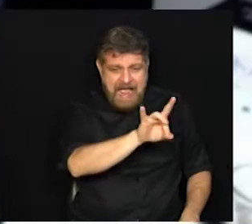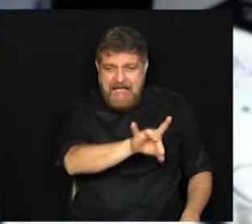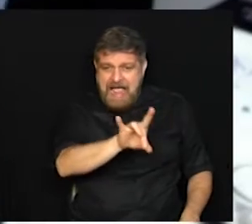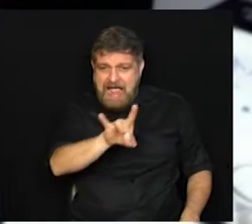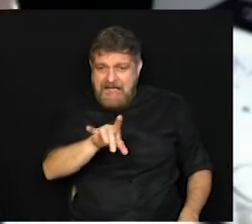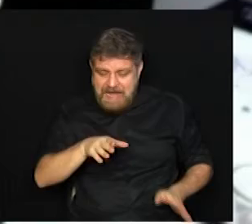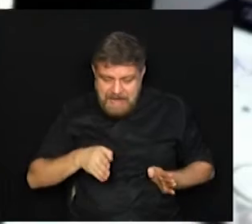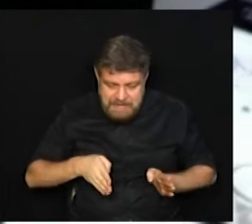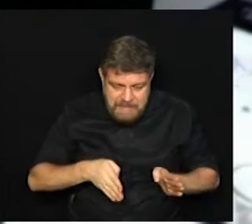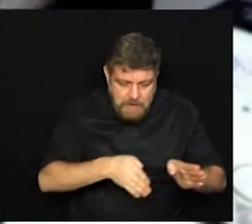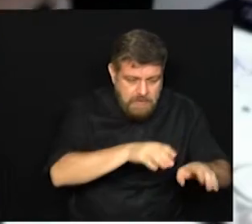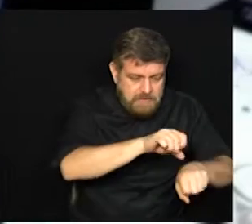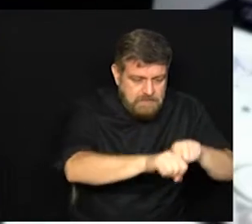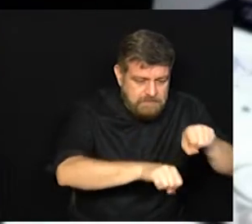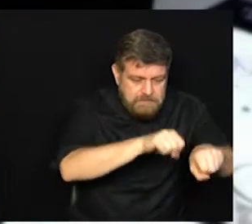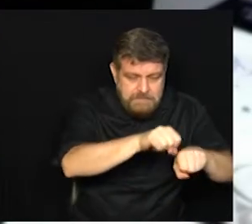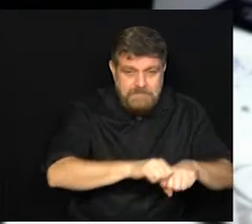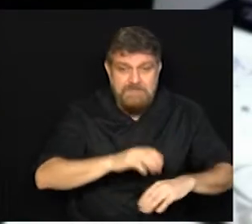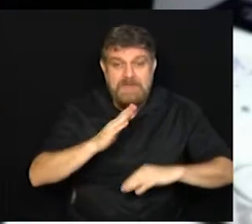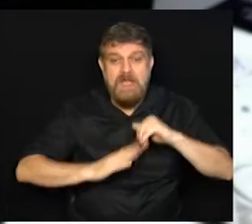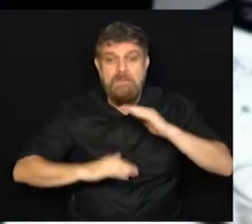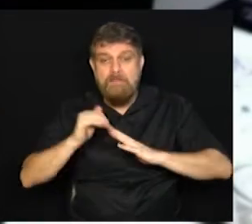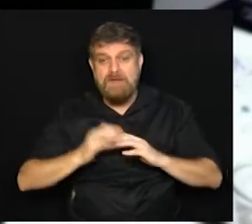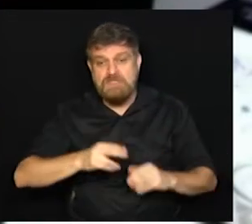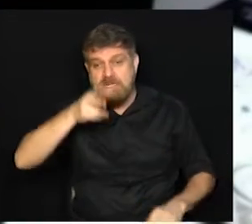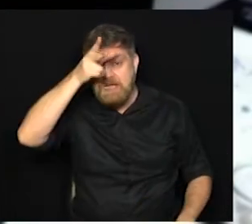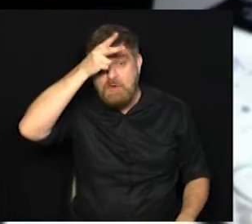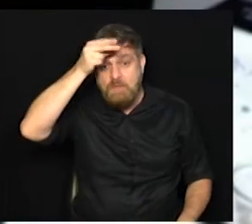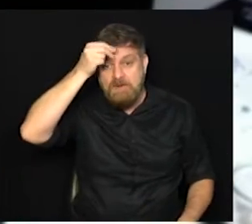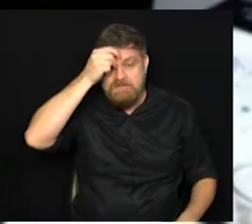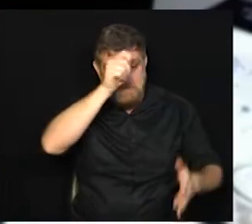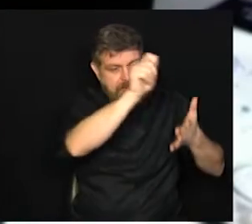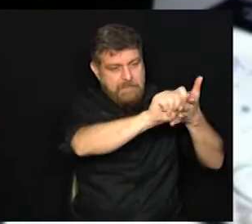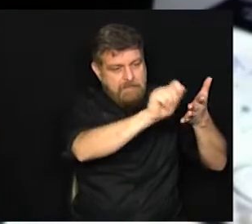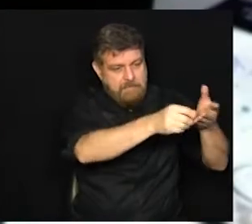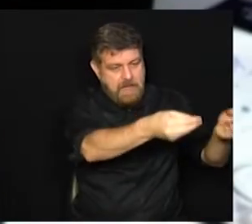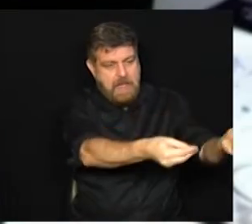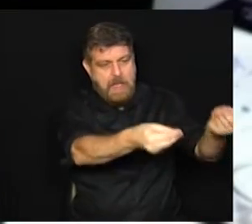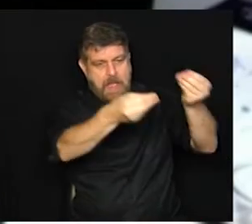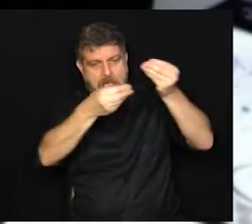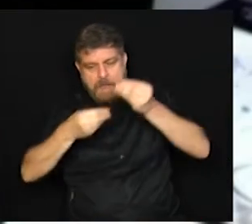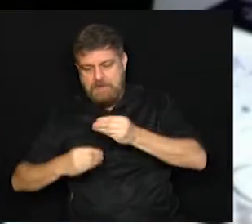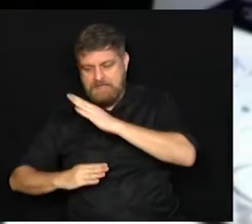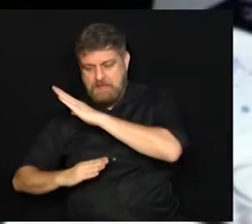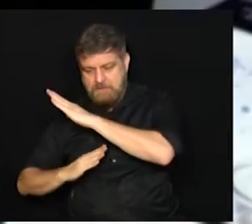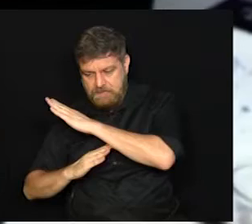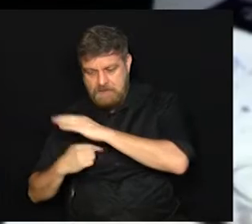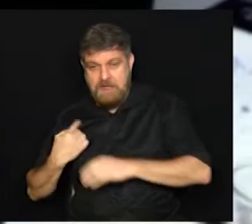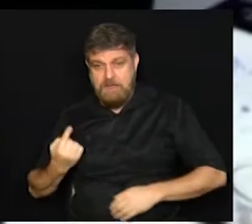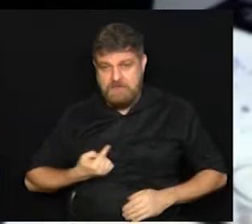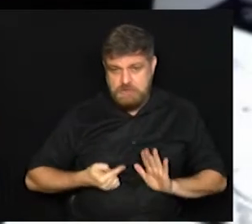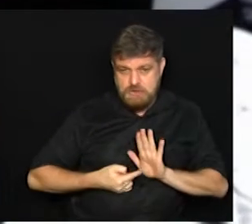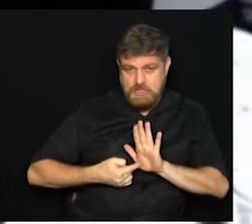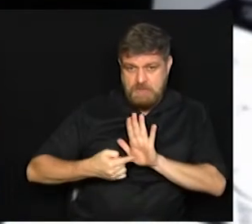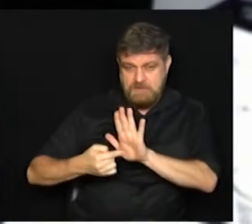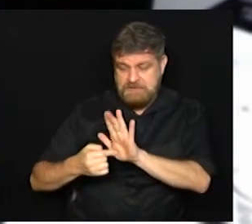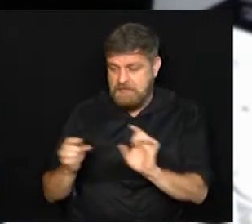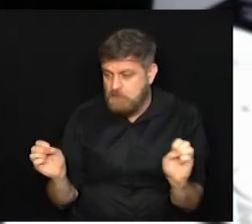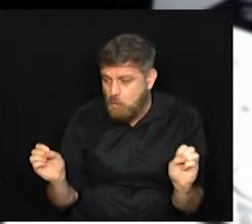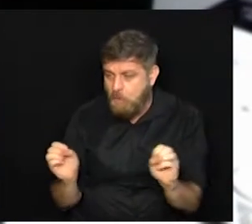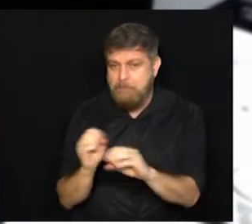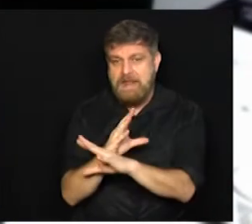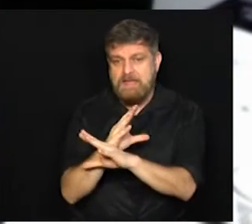e essa é uma ação que tem que vir do executivo, né, para o legislativo, para que a gente possa apresentar ele de forma completa para vocês,